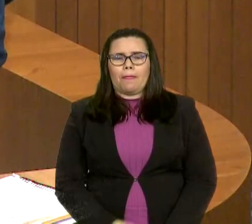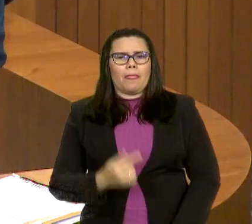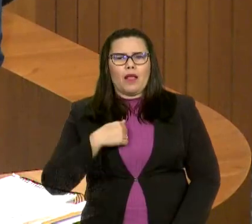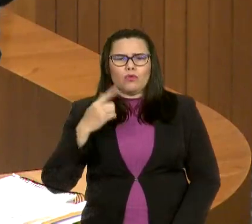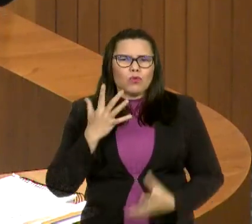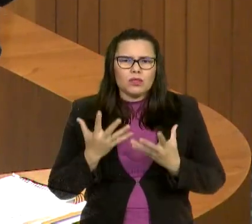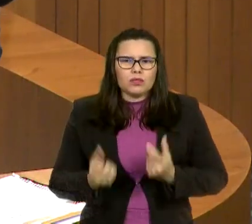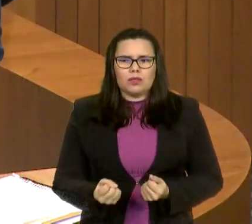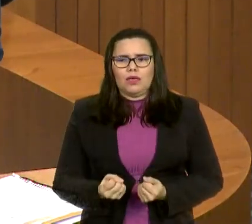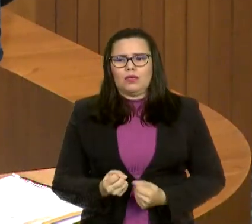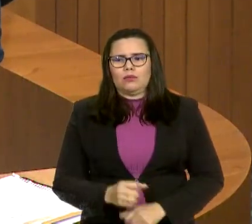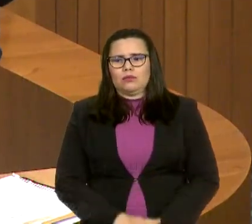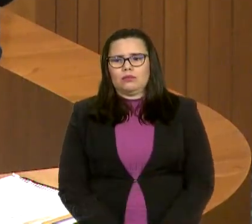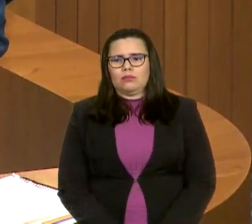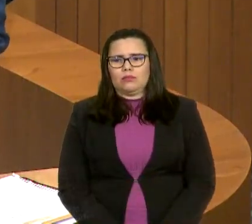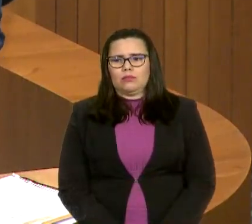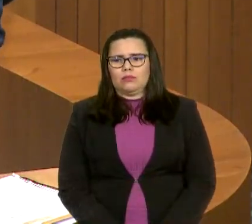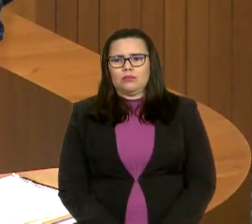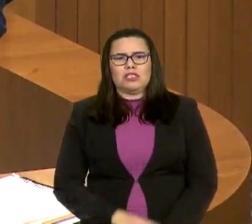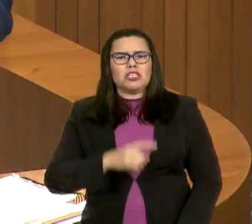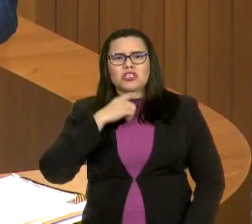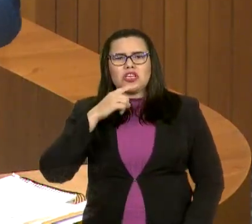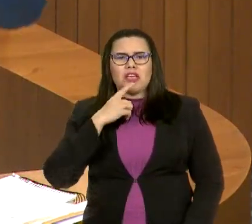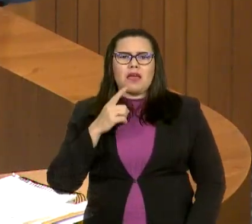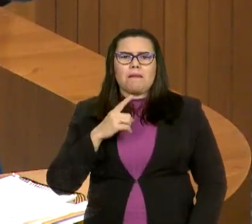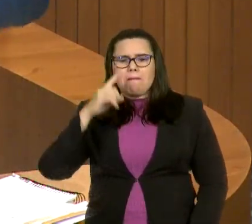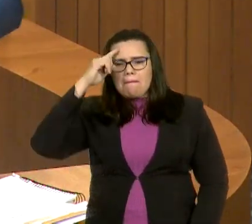aceitar ninguém calar deputado aqui